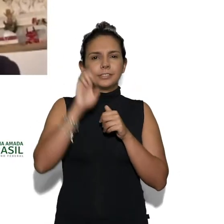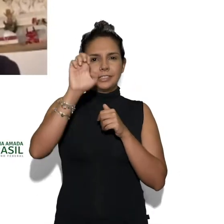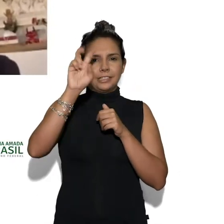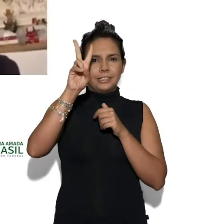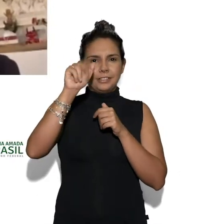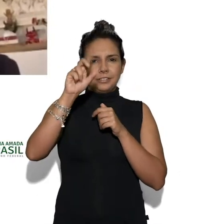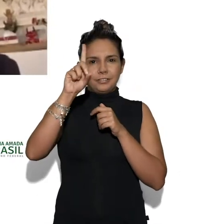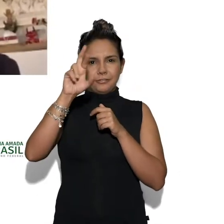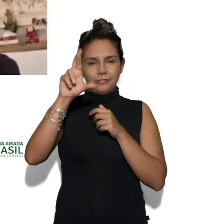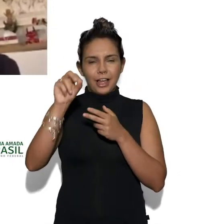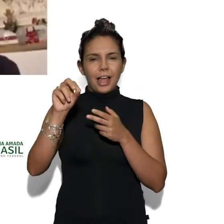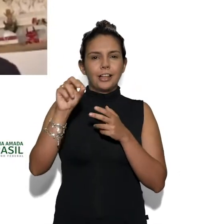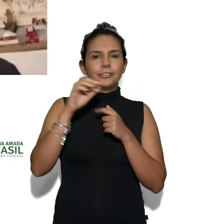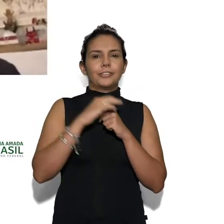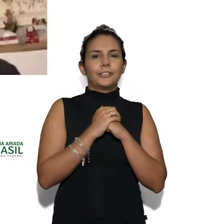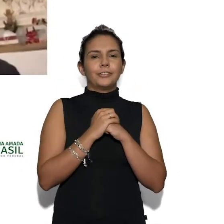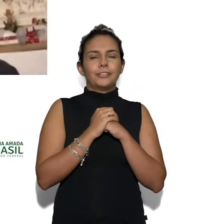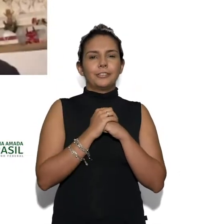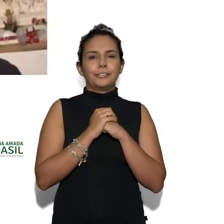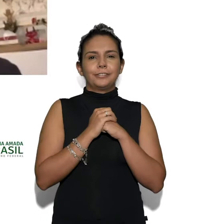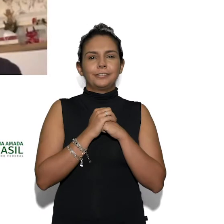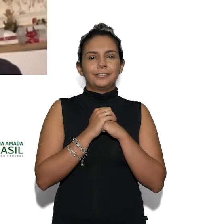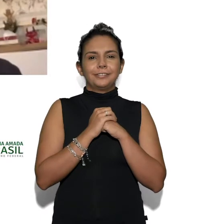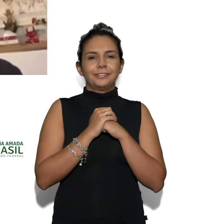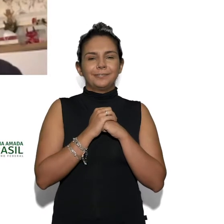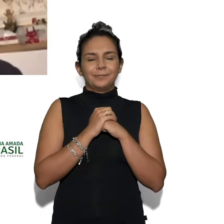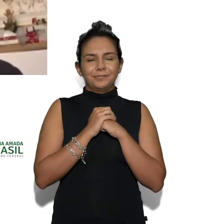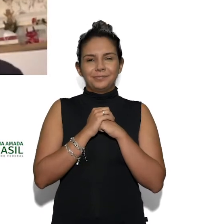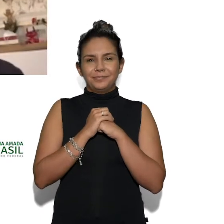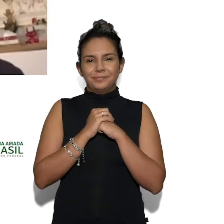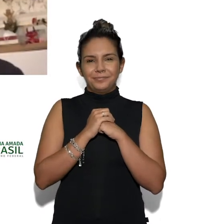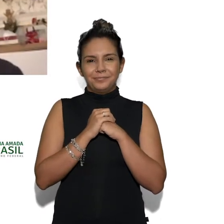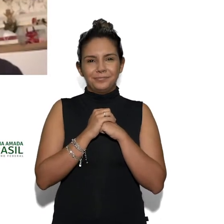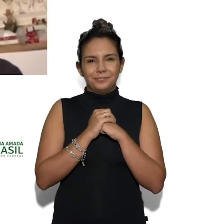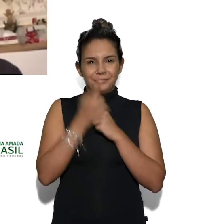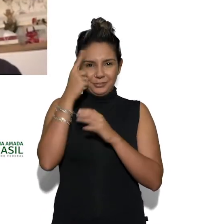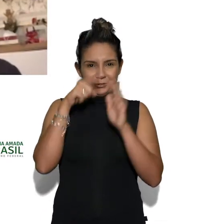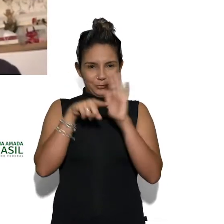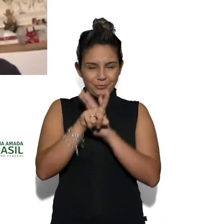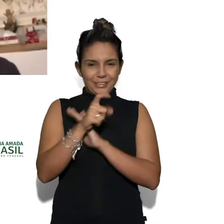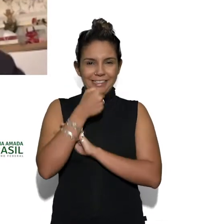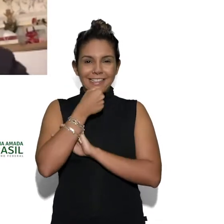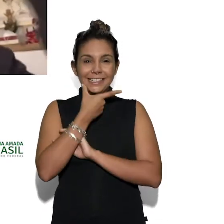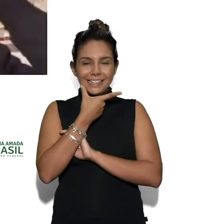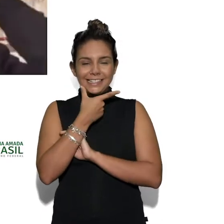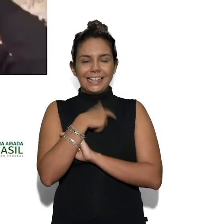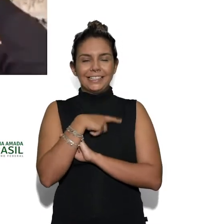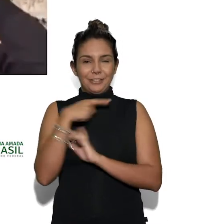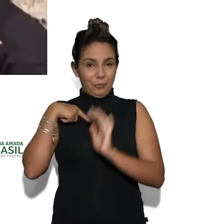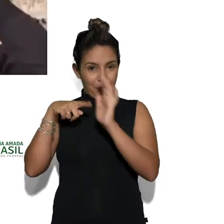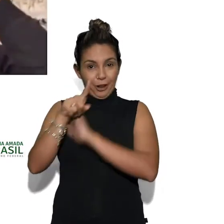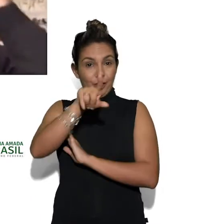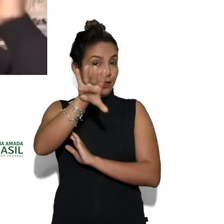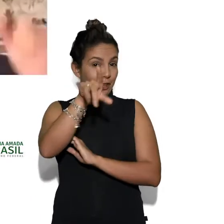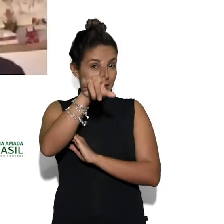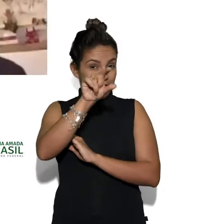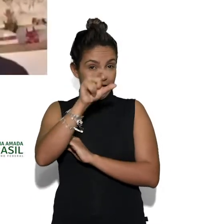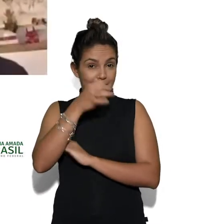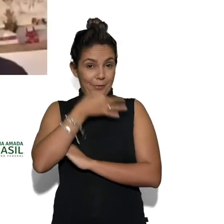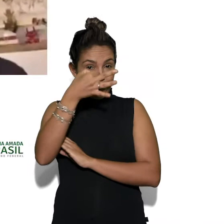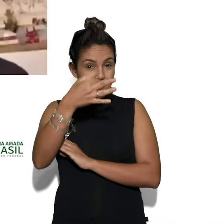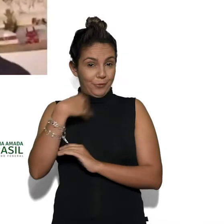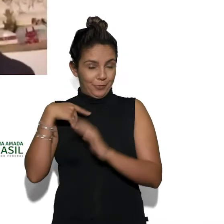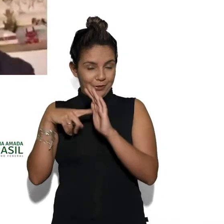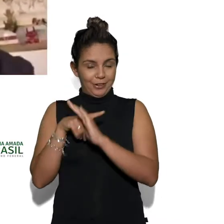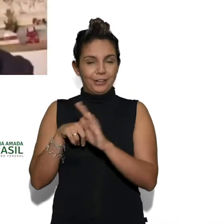Evandro Afonso Ferreira. Eita! Evandro faz uma pergunta aqui engraçadíssima, eu vou te fazer.